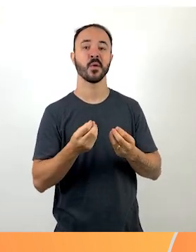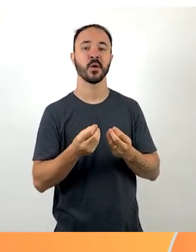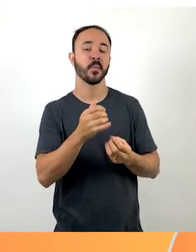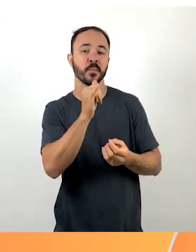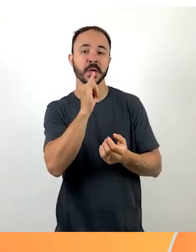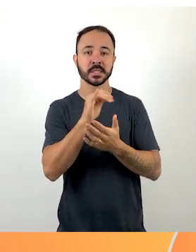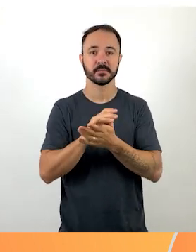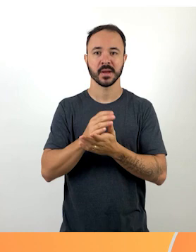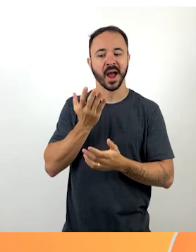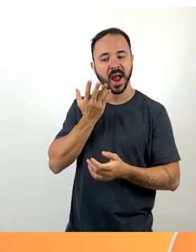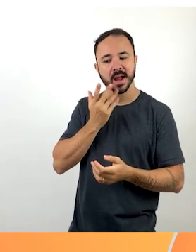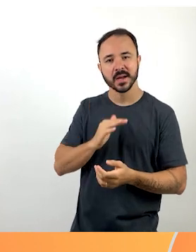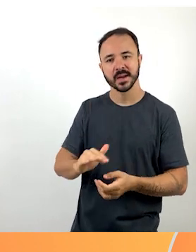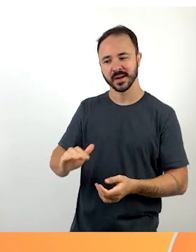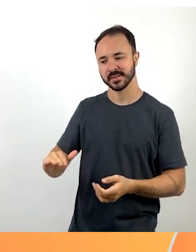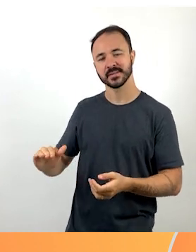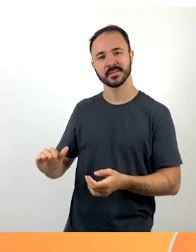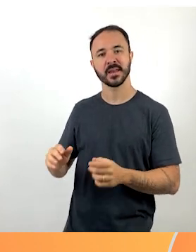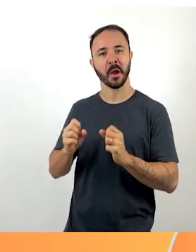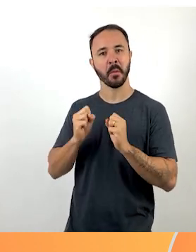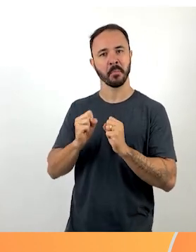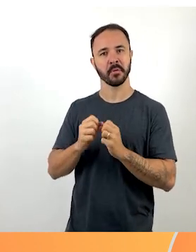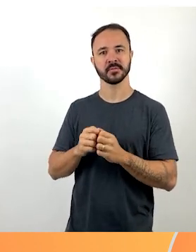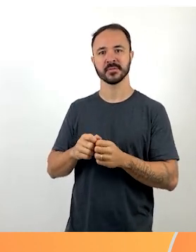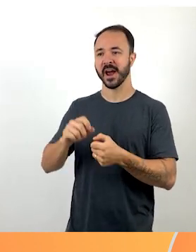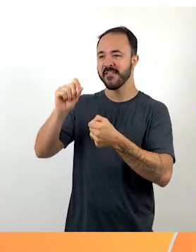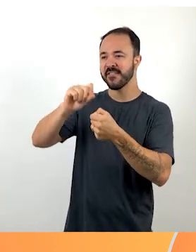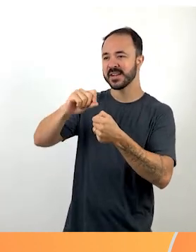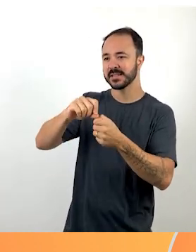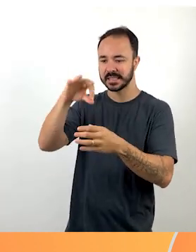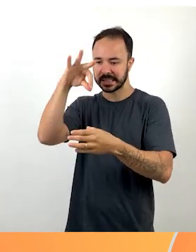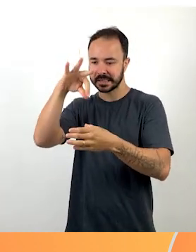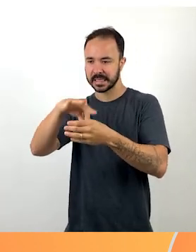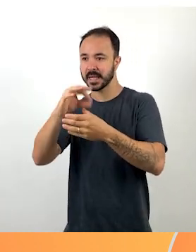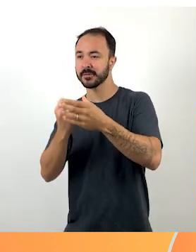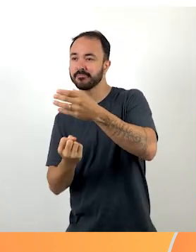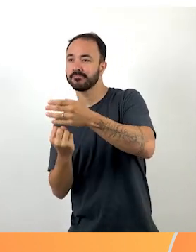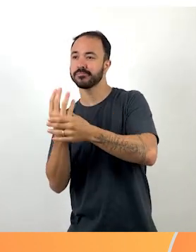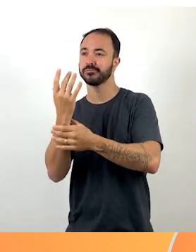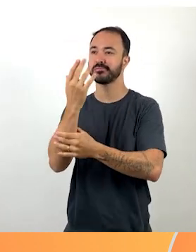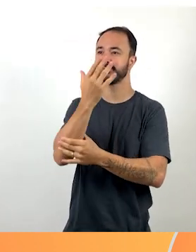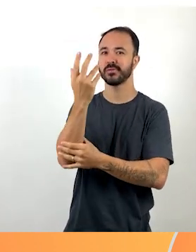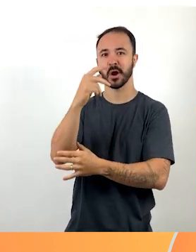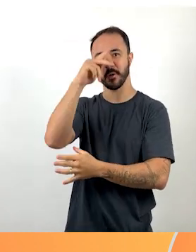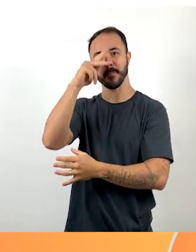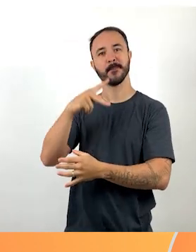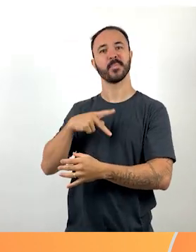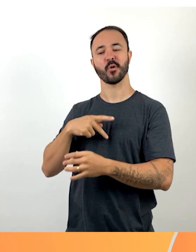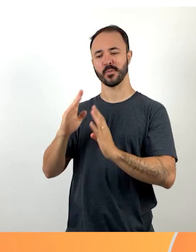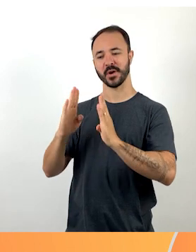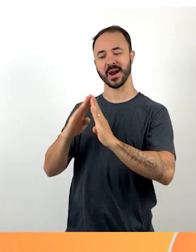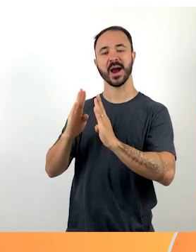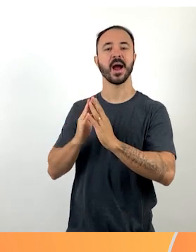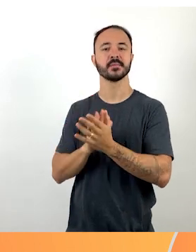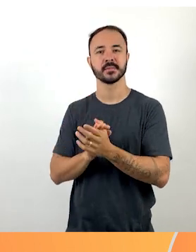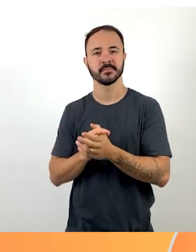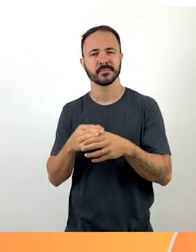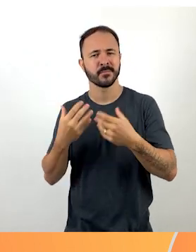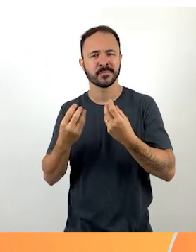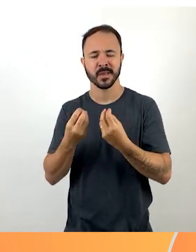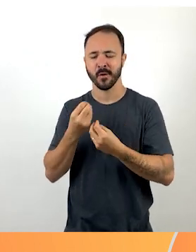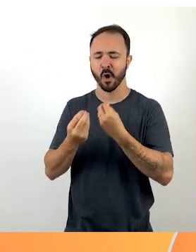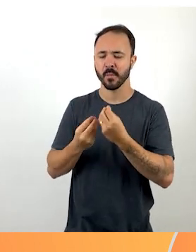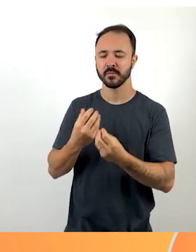a criança cultive o seu próprio alimento. Então, esse incentivo pode ser na escola, pode ser em casa com seus filhos. Então, como que a gente